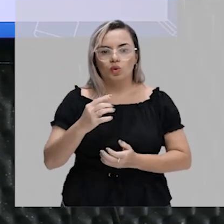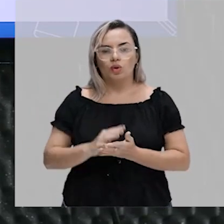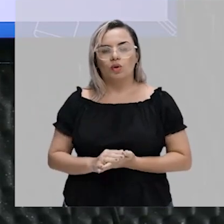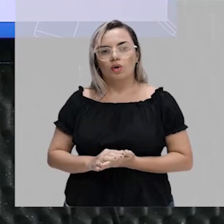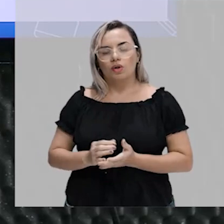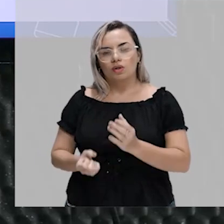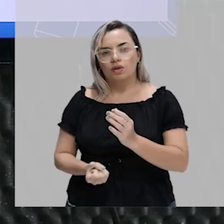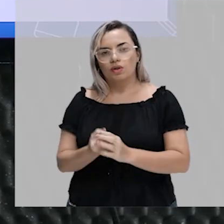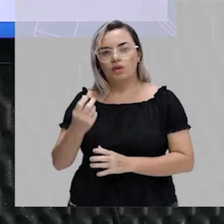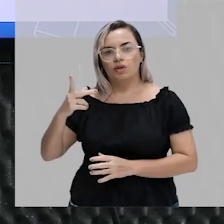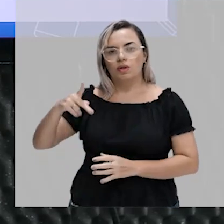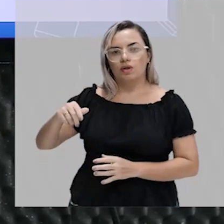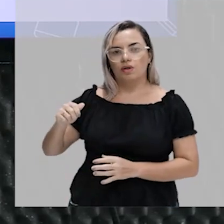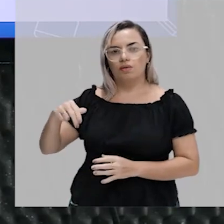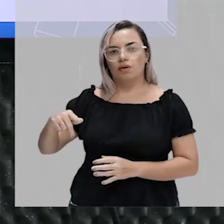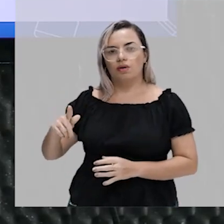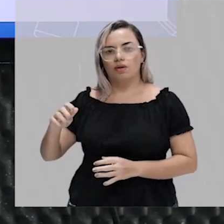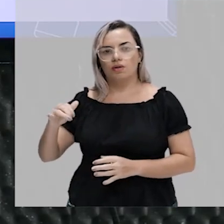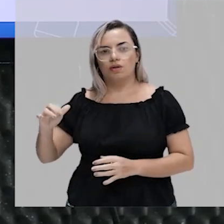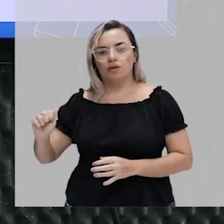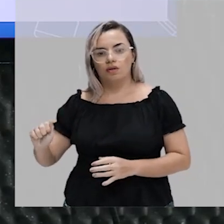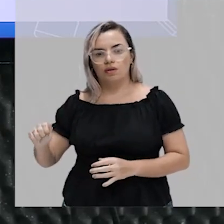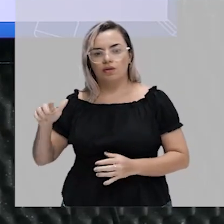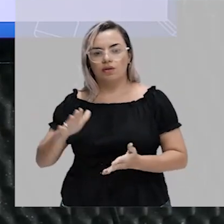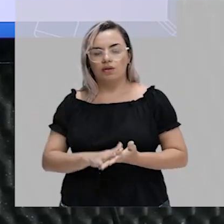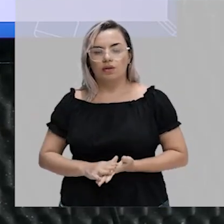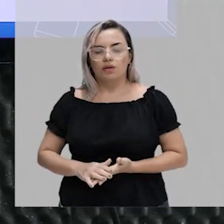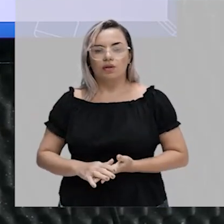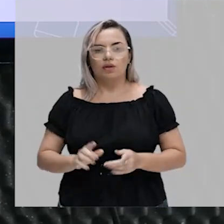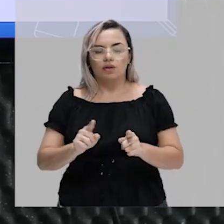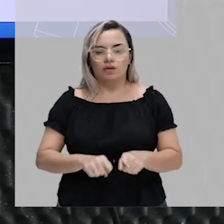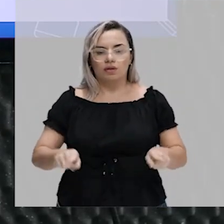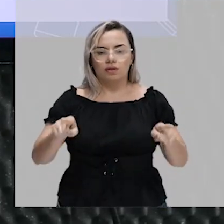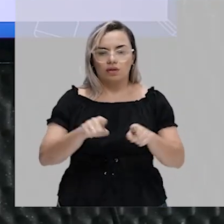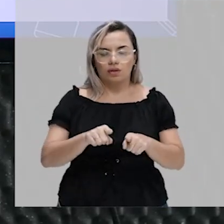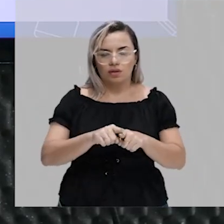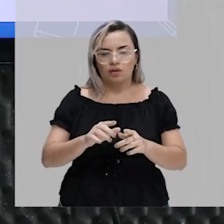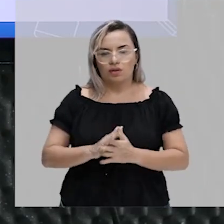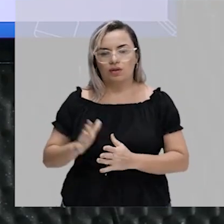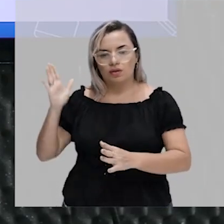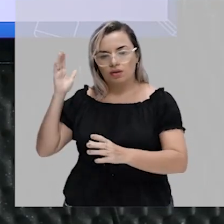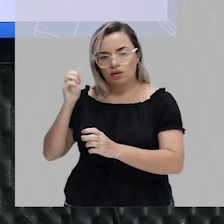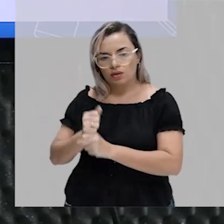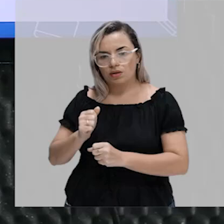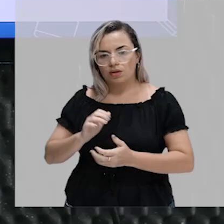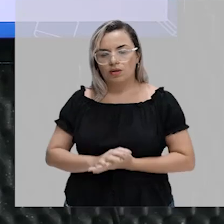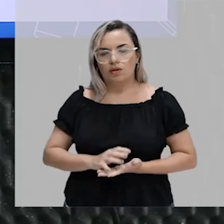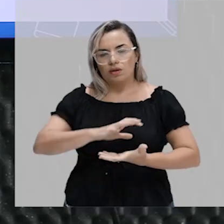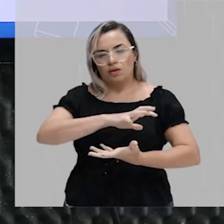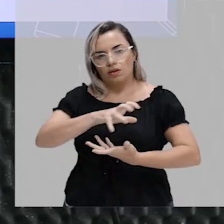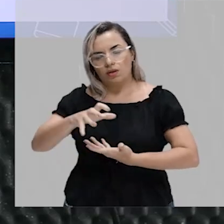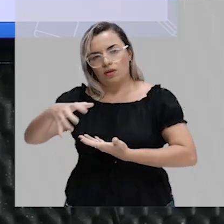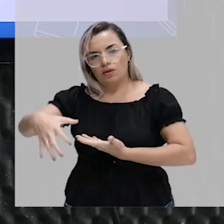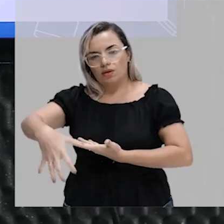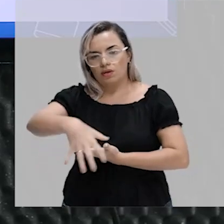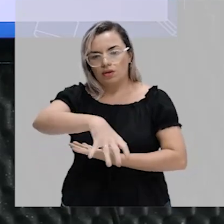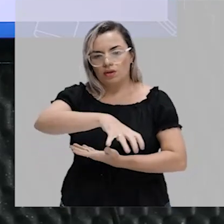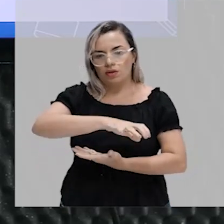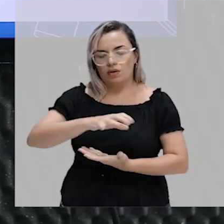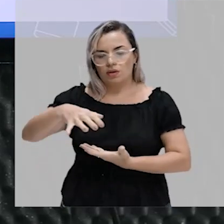Pangeia, tá? E ainda tem também, pessoal, para reforçar a teoria da deriva continental, os